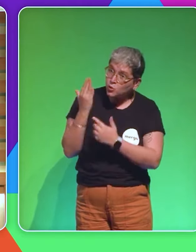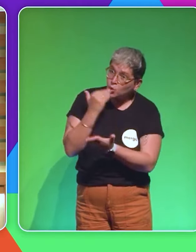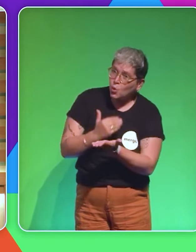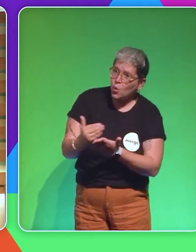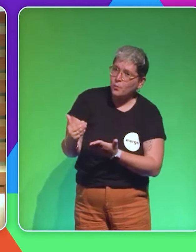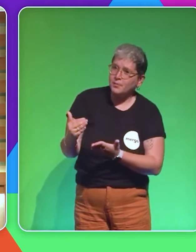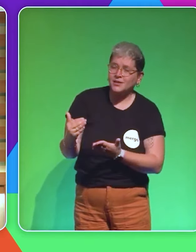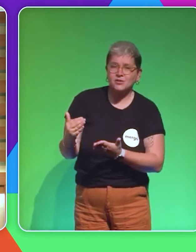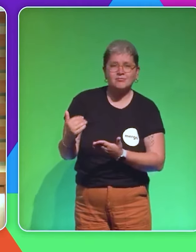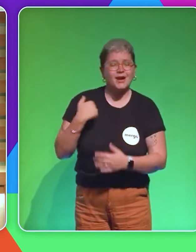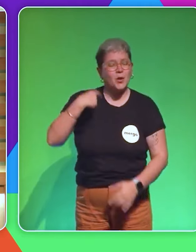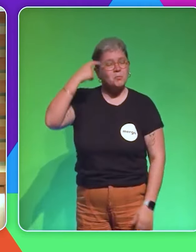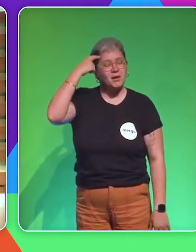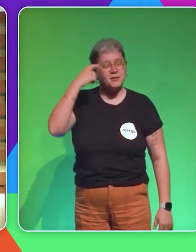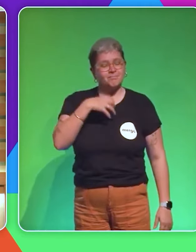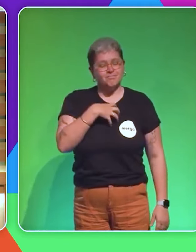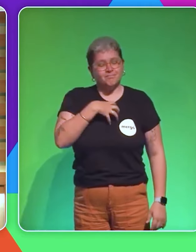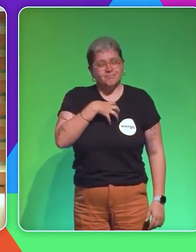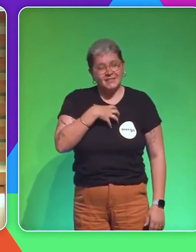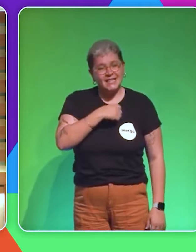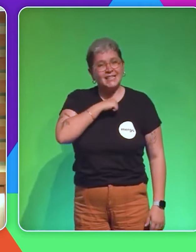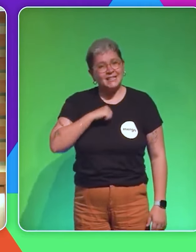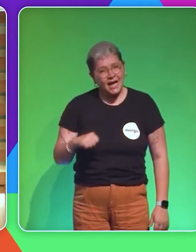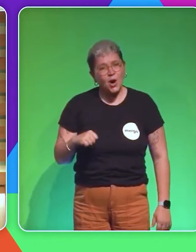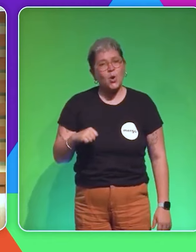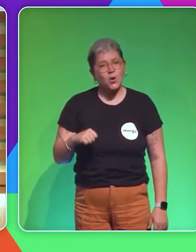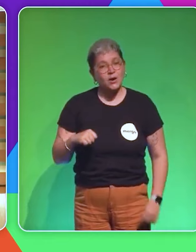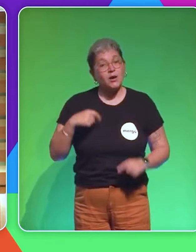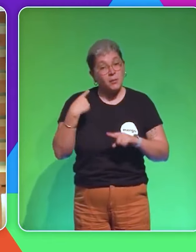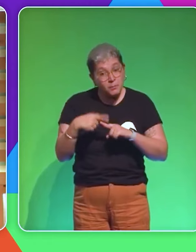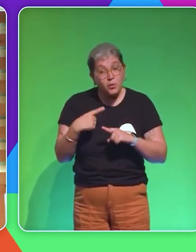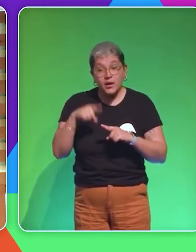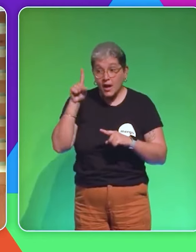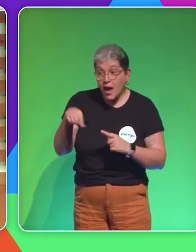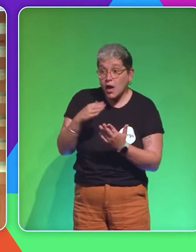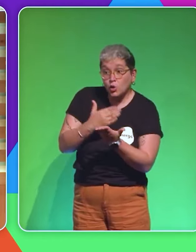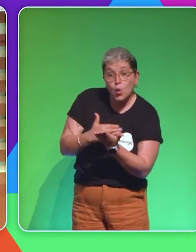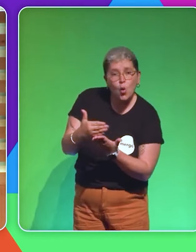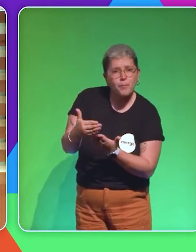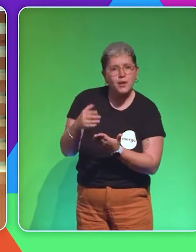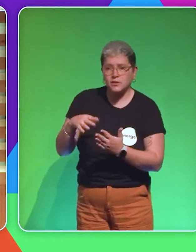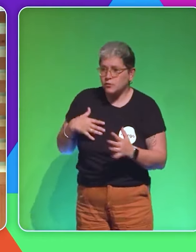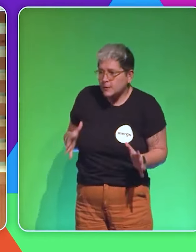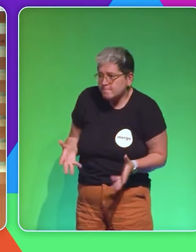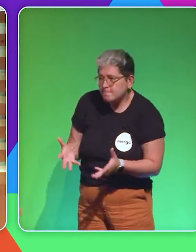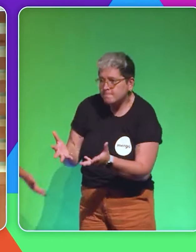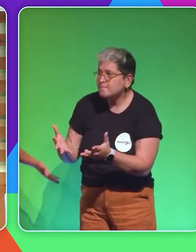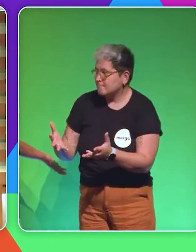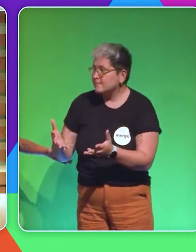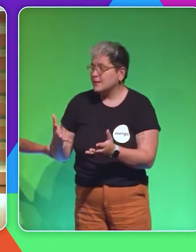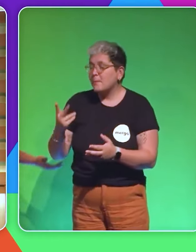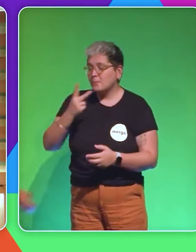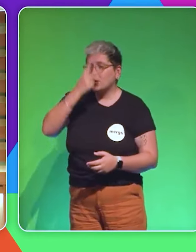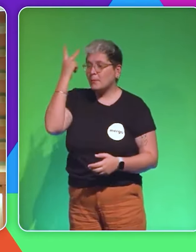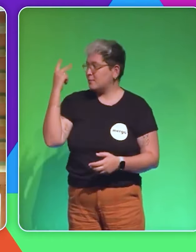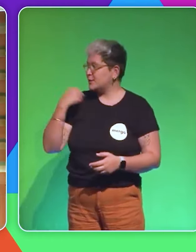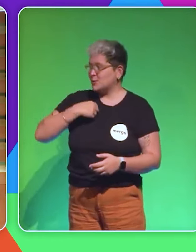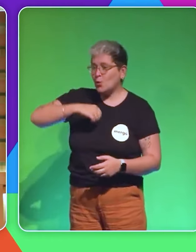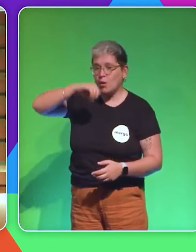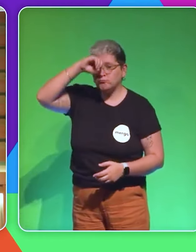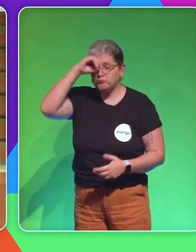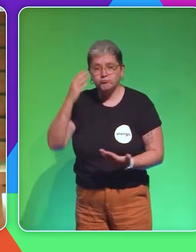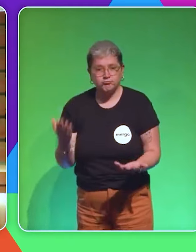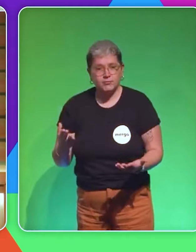eu falo que da hora porque é no começo que você tem que dar a primeira marcha que a inércia tem tem que ser mais forte a